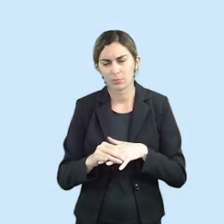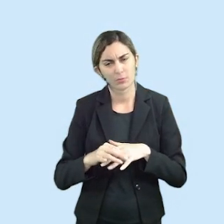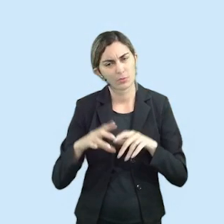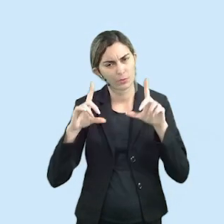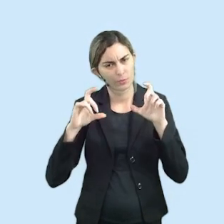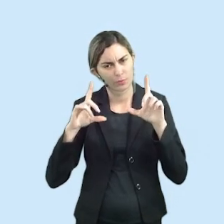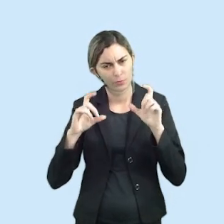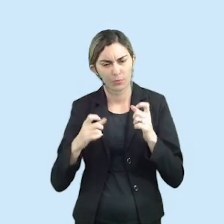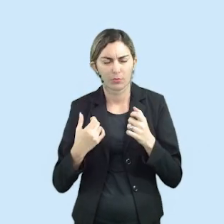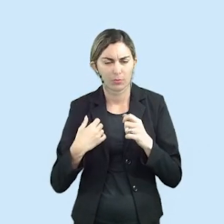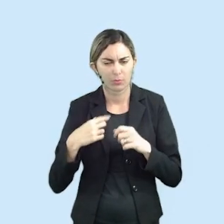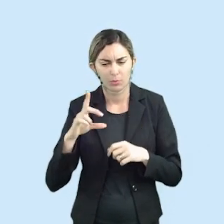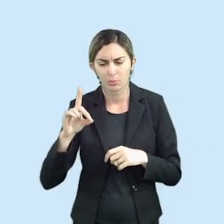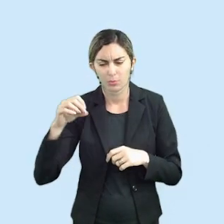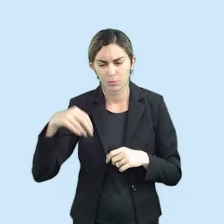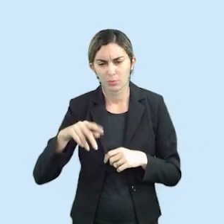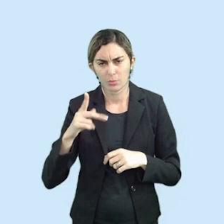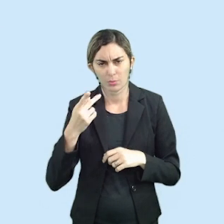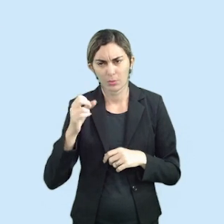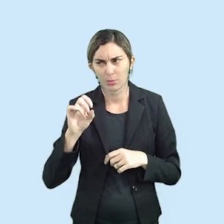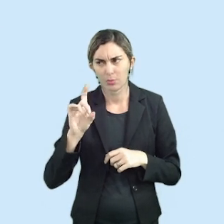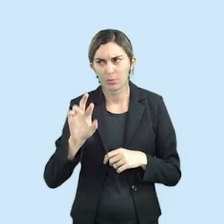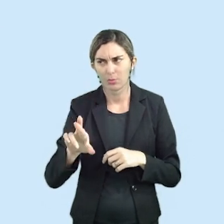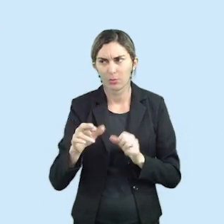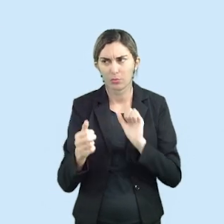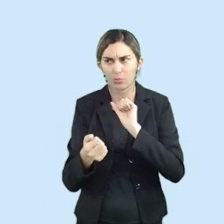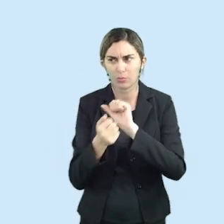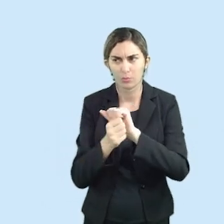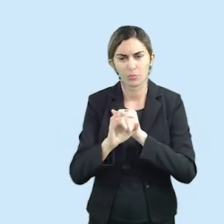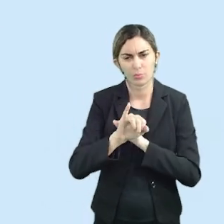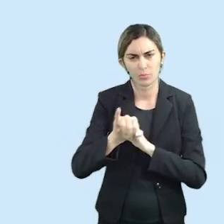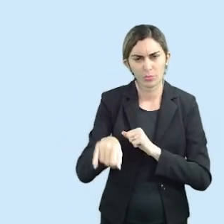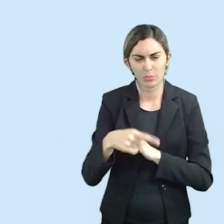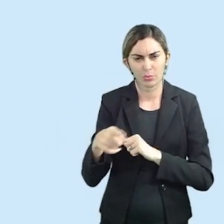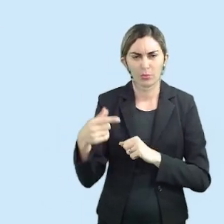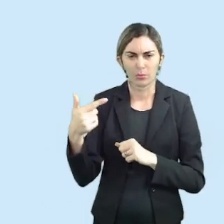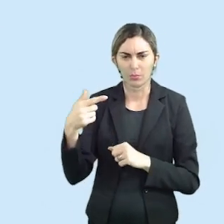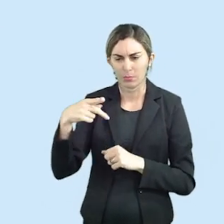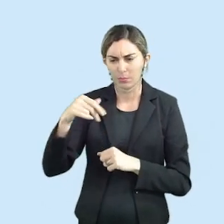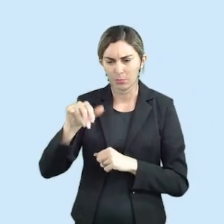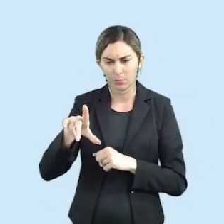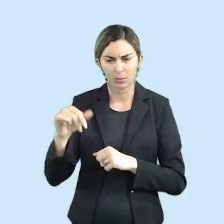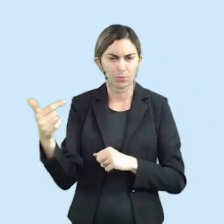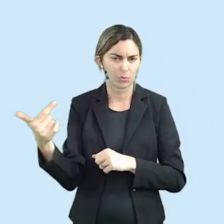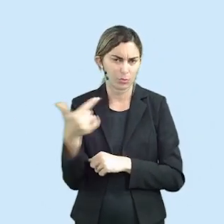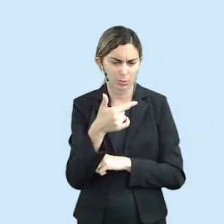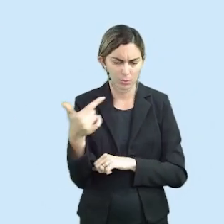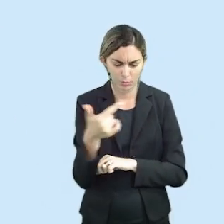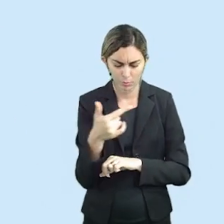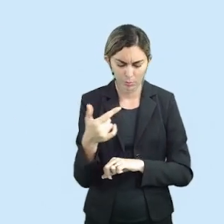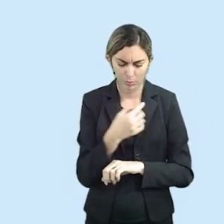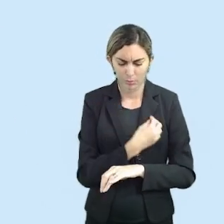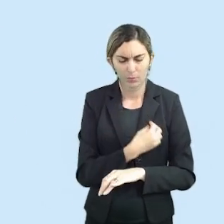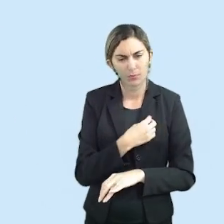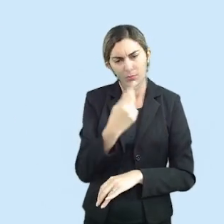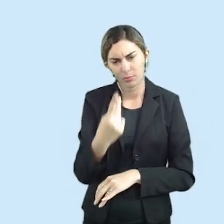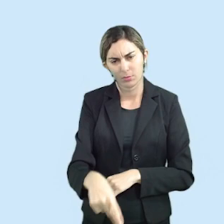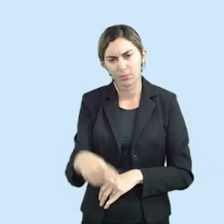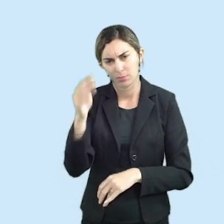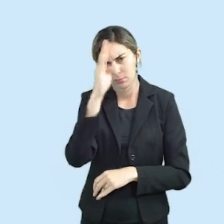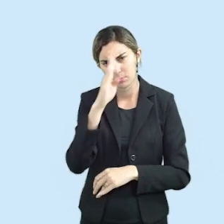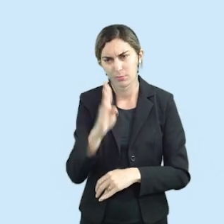fotografia. Dom Helder Câmara, certo? Junto ao João Paulo II, quando esteve aqui no